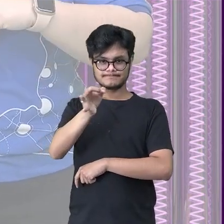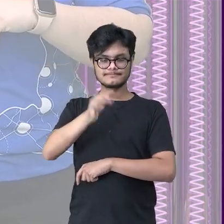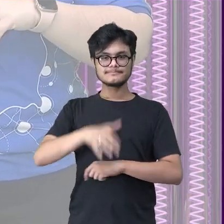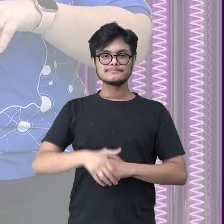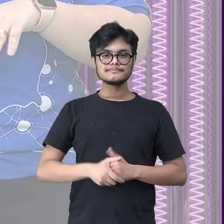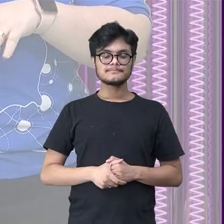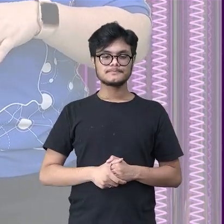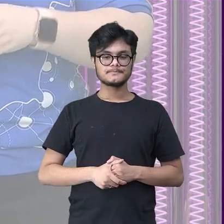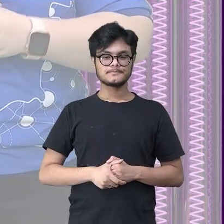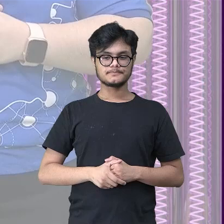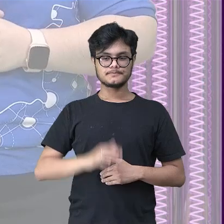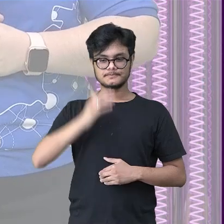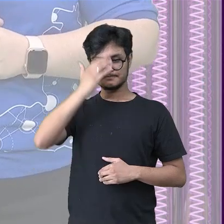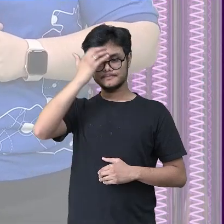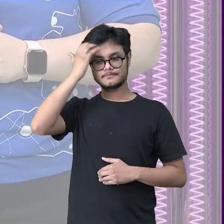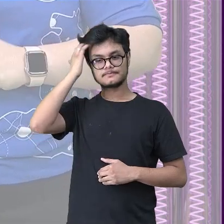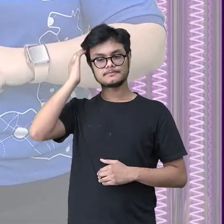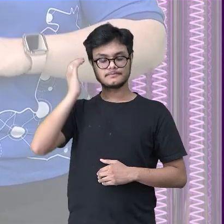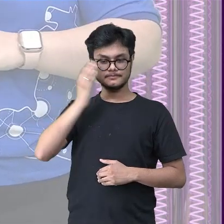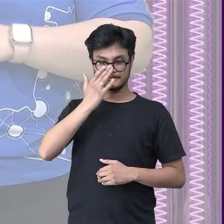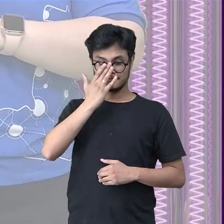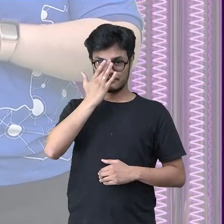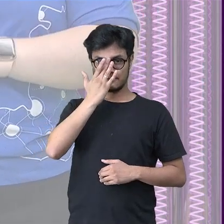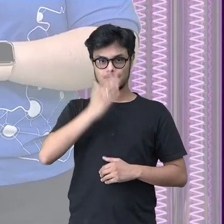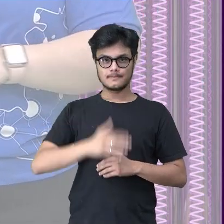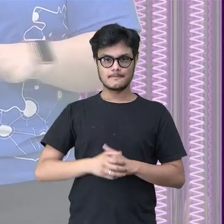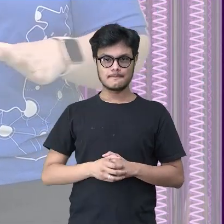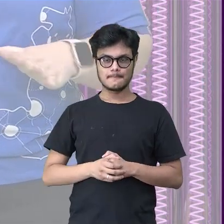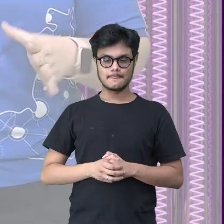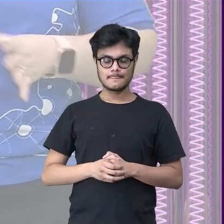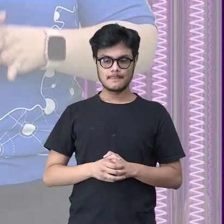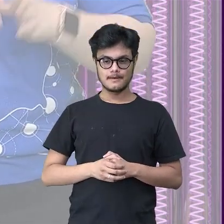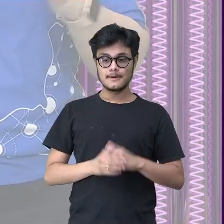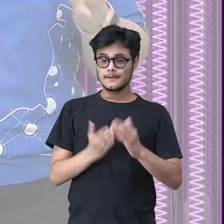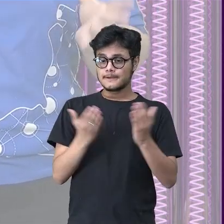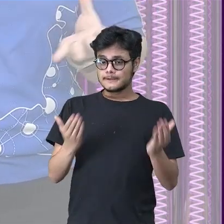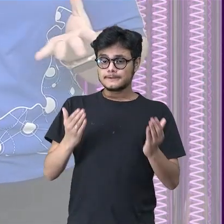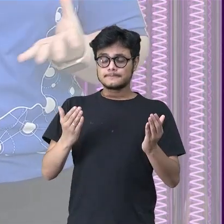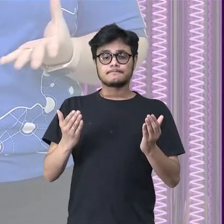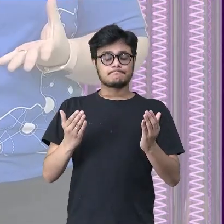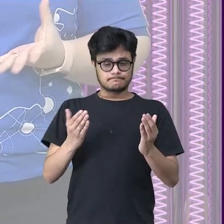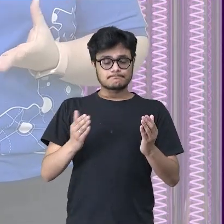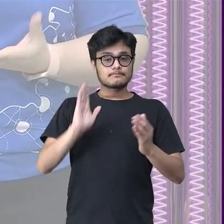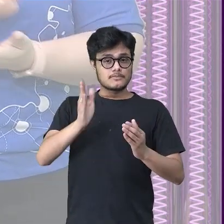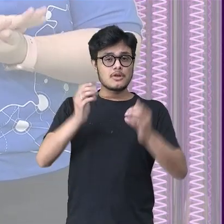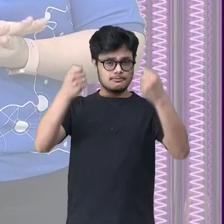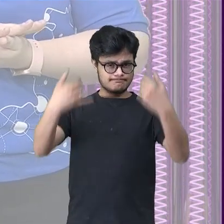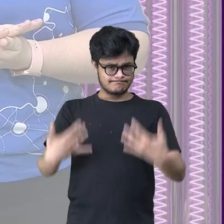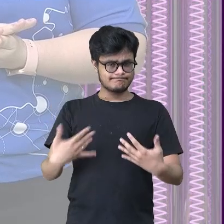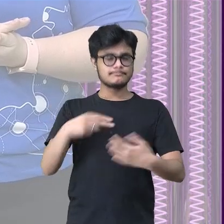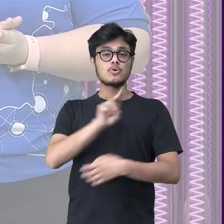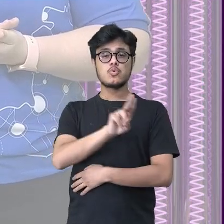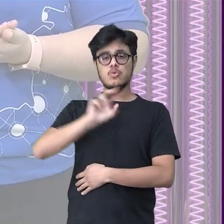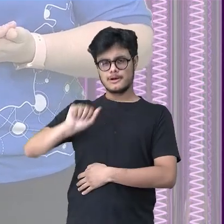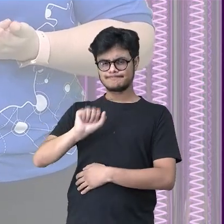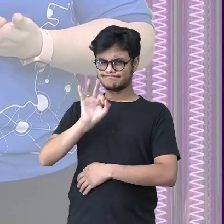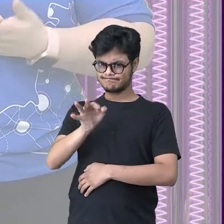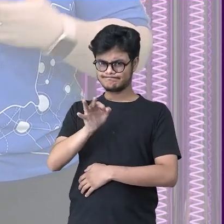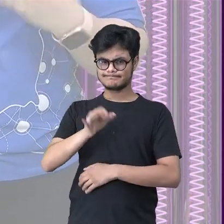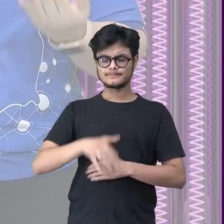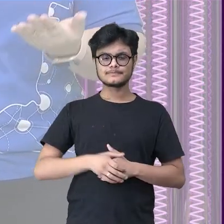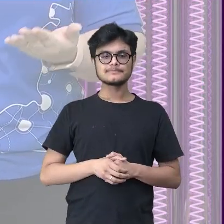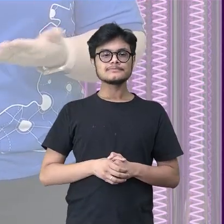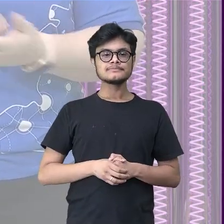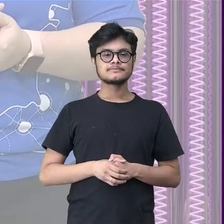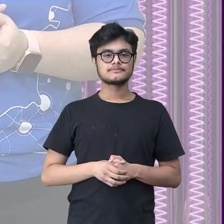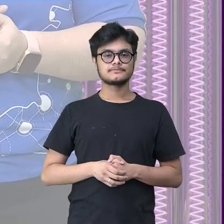9,5 unidades astronômicas, certo? Muito bem. Então, depois de a gente ter visto aqui a unidade astronômica, né,